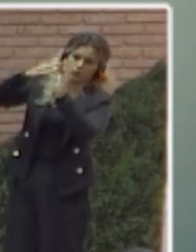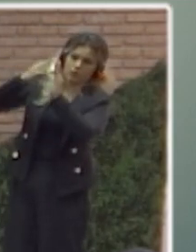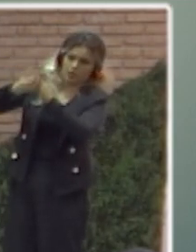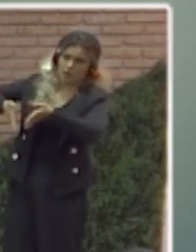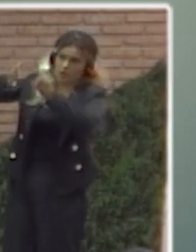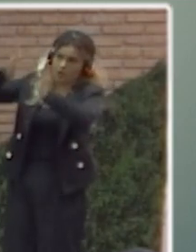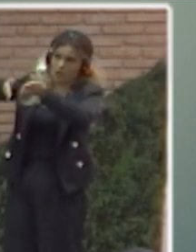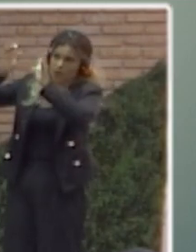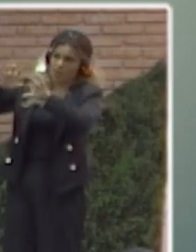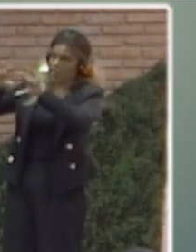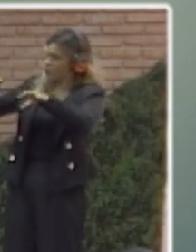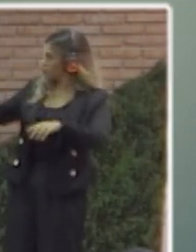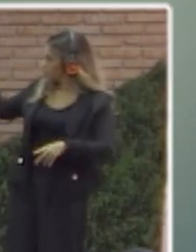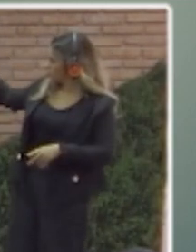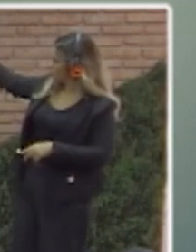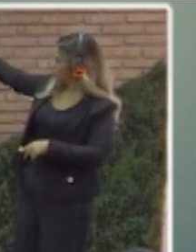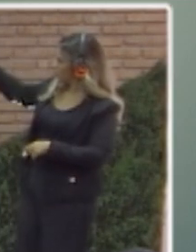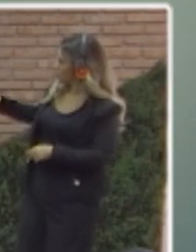assim.